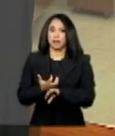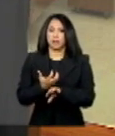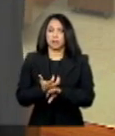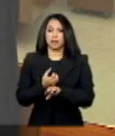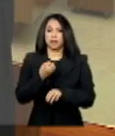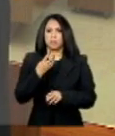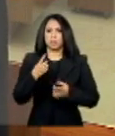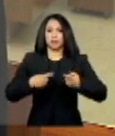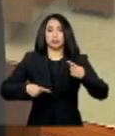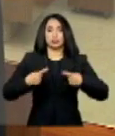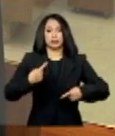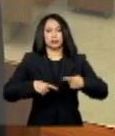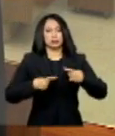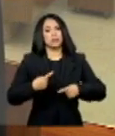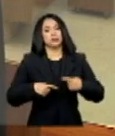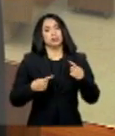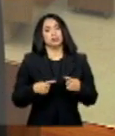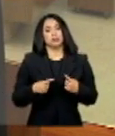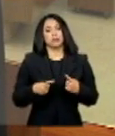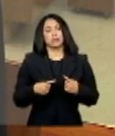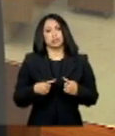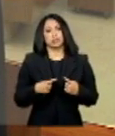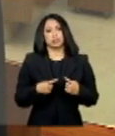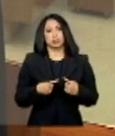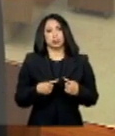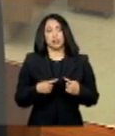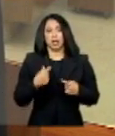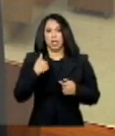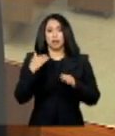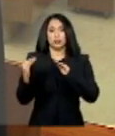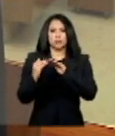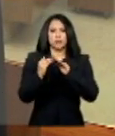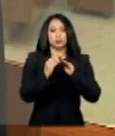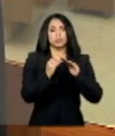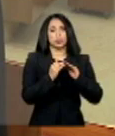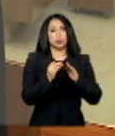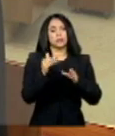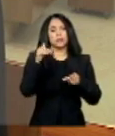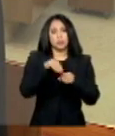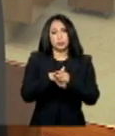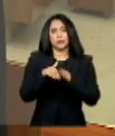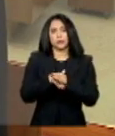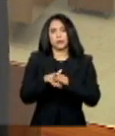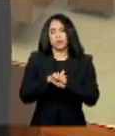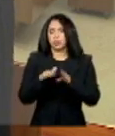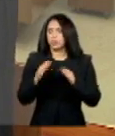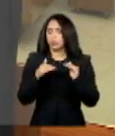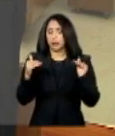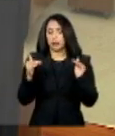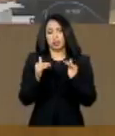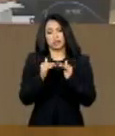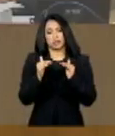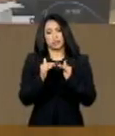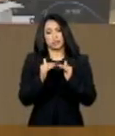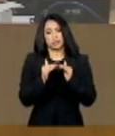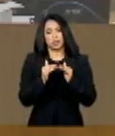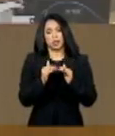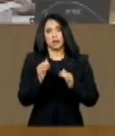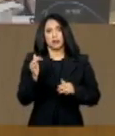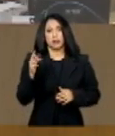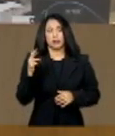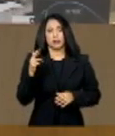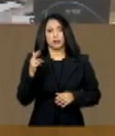40 vou destacar na itália e eu então estou acompanhando meu voto a companhia do amigo renato foi o ministro lewandowski que